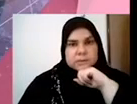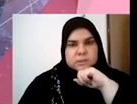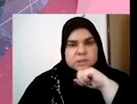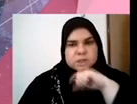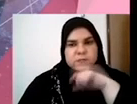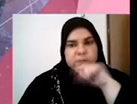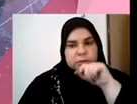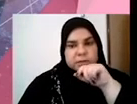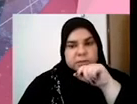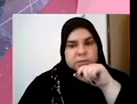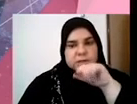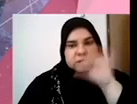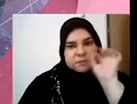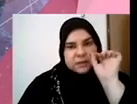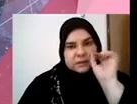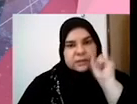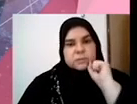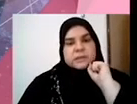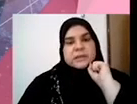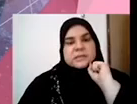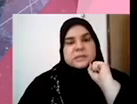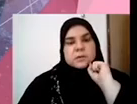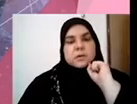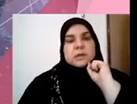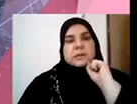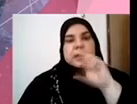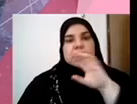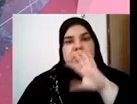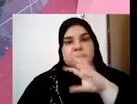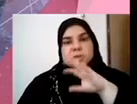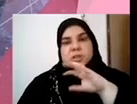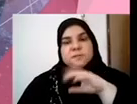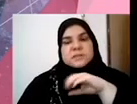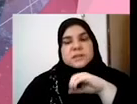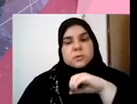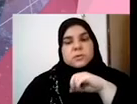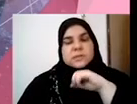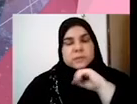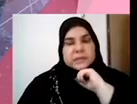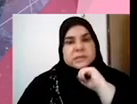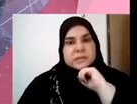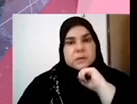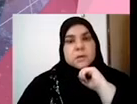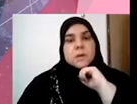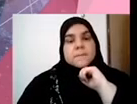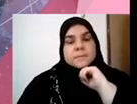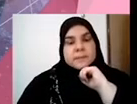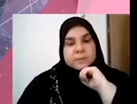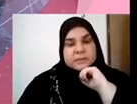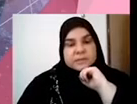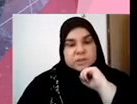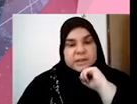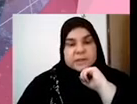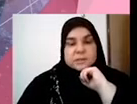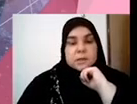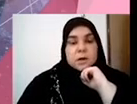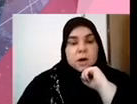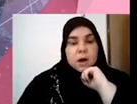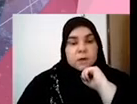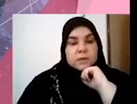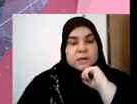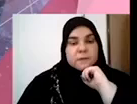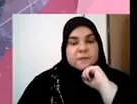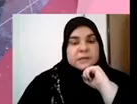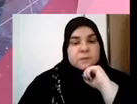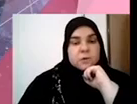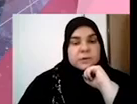é notação científica. A notação científica ainda tem um detalhezinho, tá? Mas só pra gente fazer a introdução da questão da potência de 10.